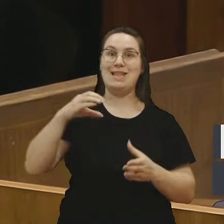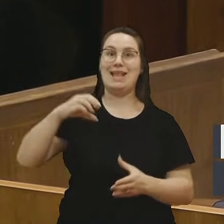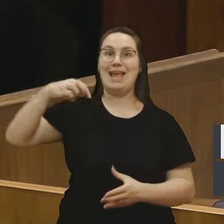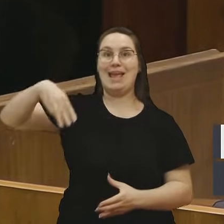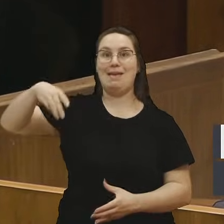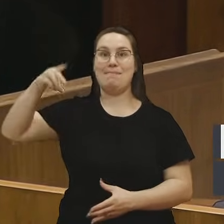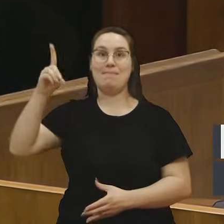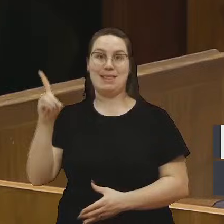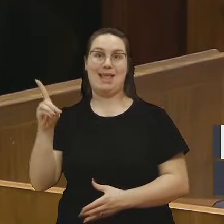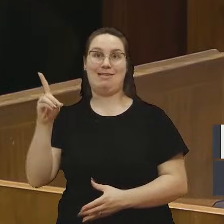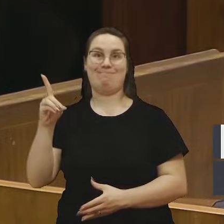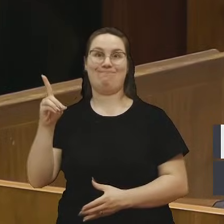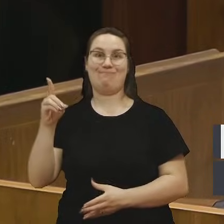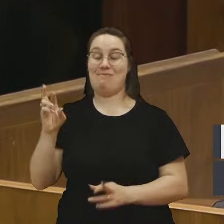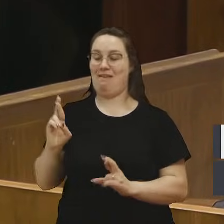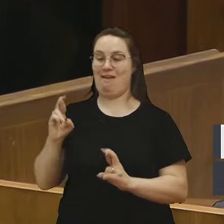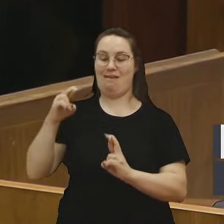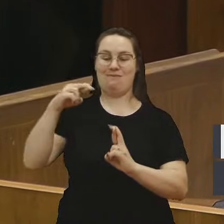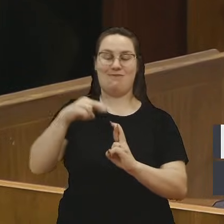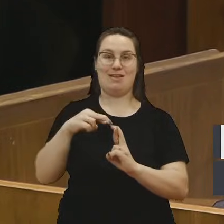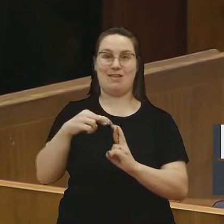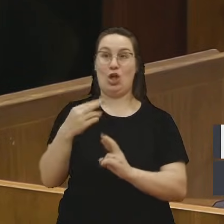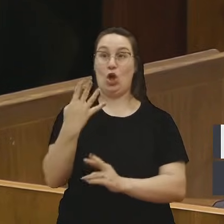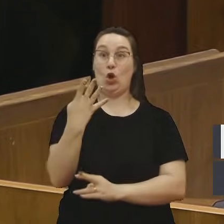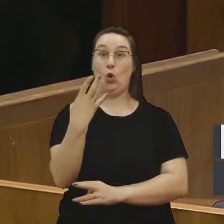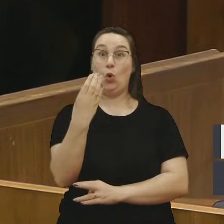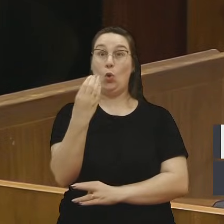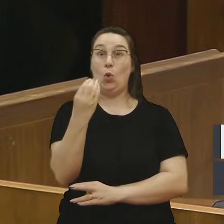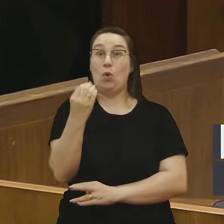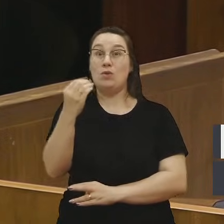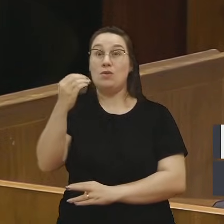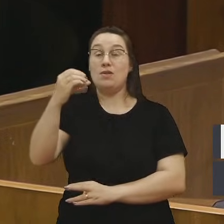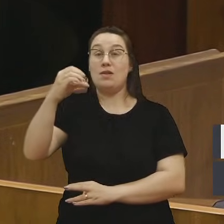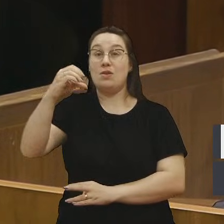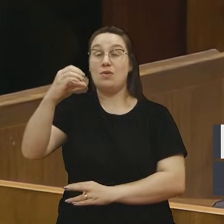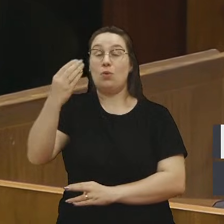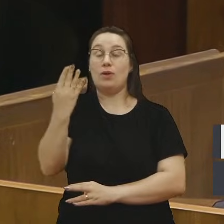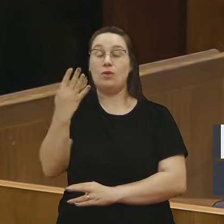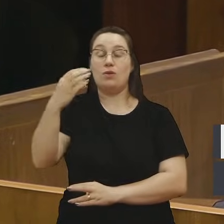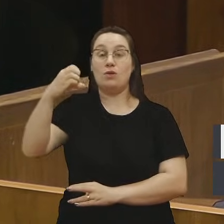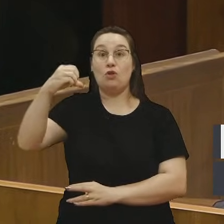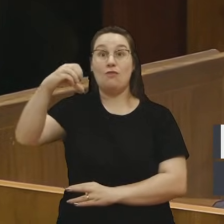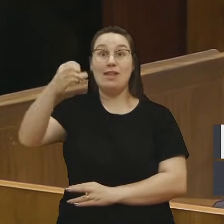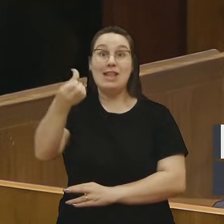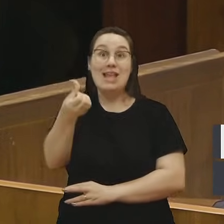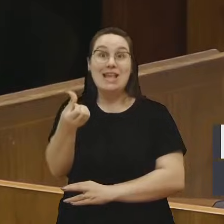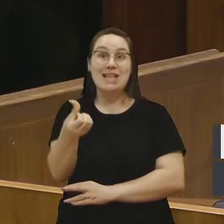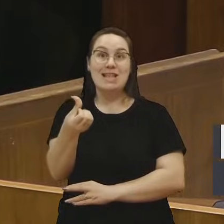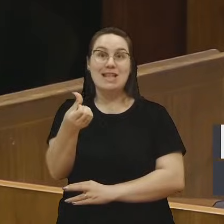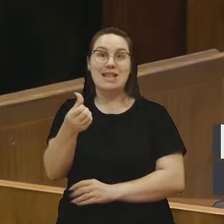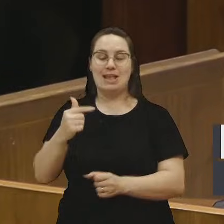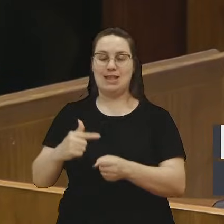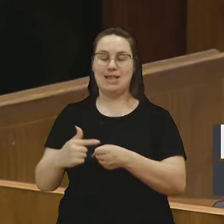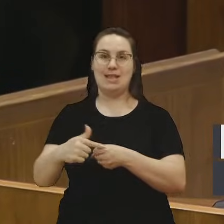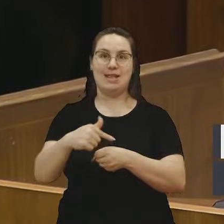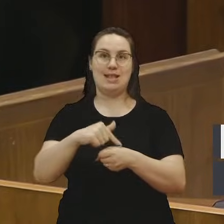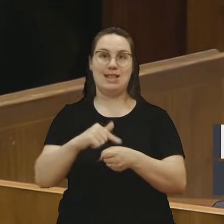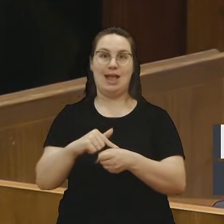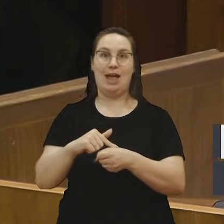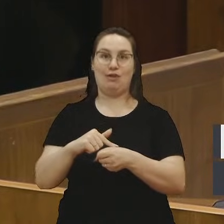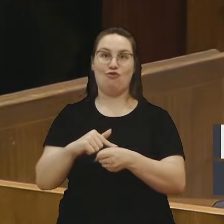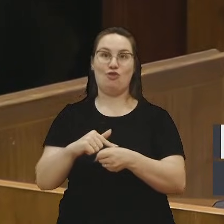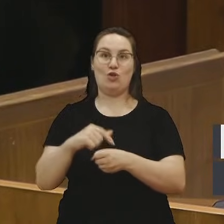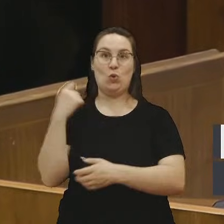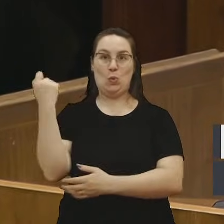do Sul é referência para todos os 496 municípios, né, tirando Caxias, para que a gente mostre